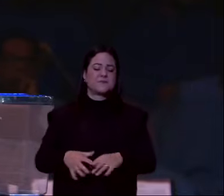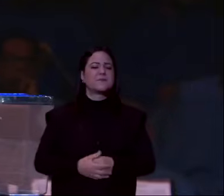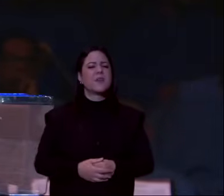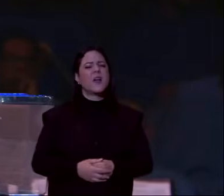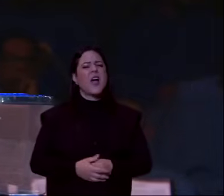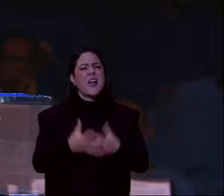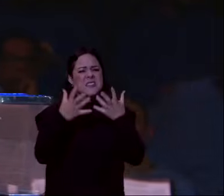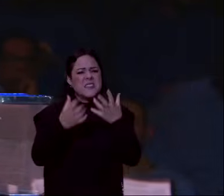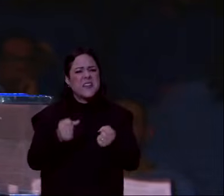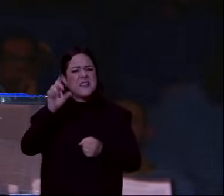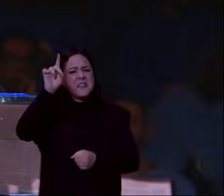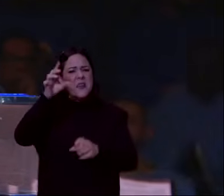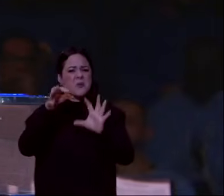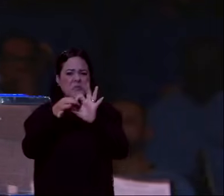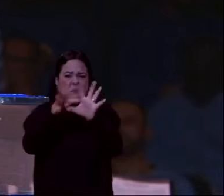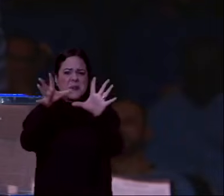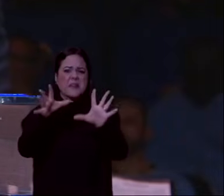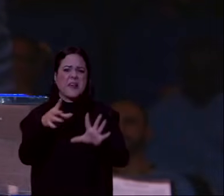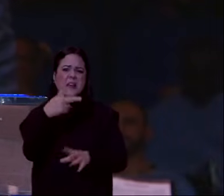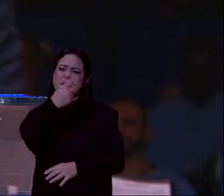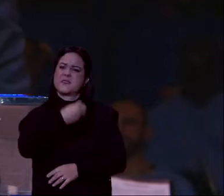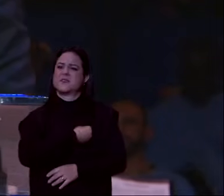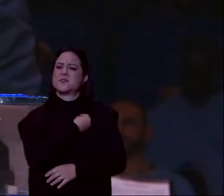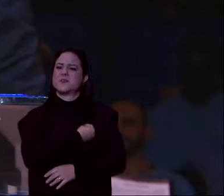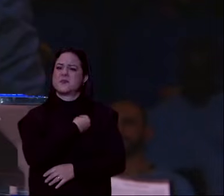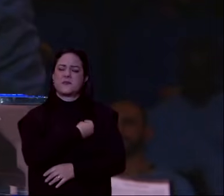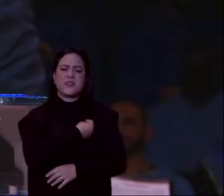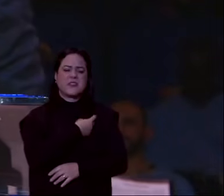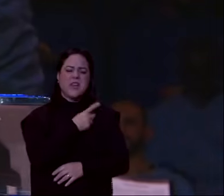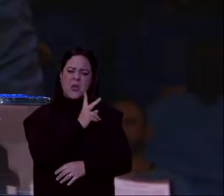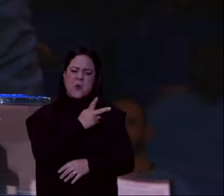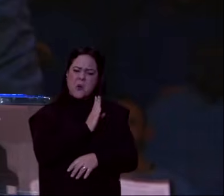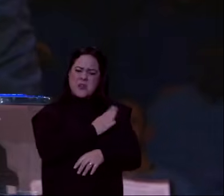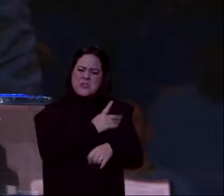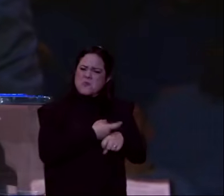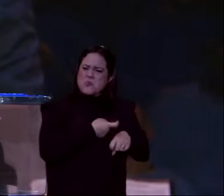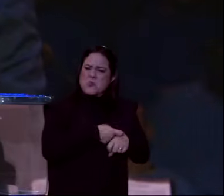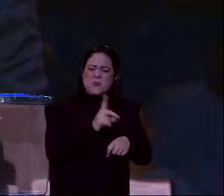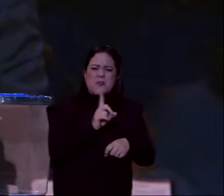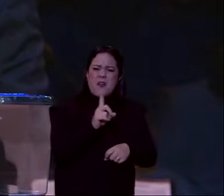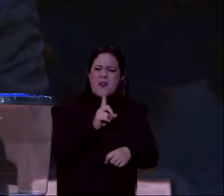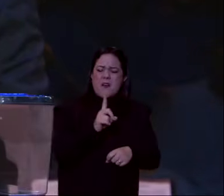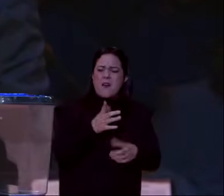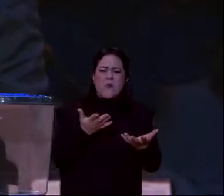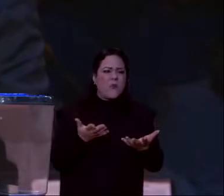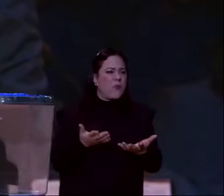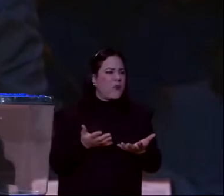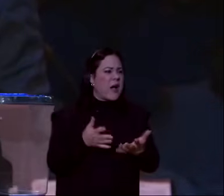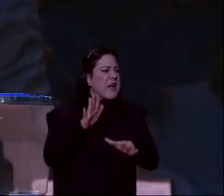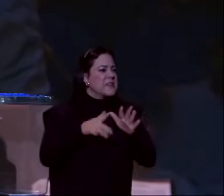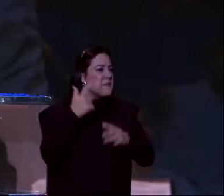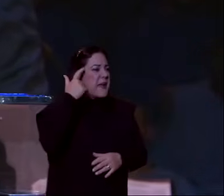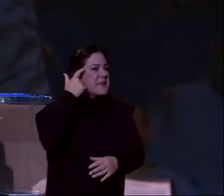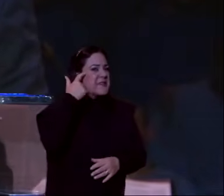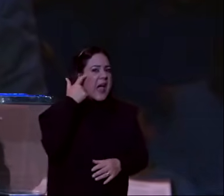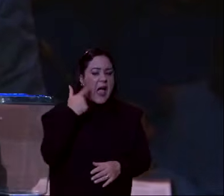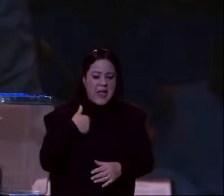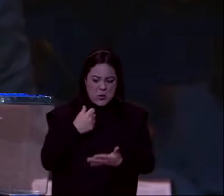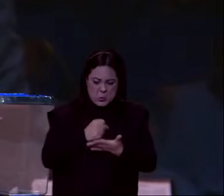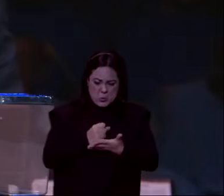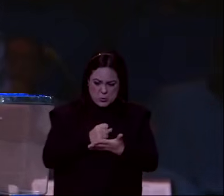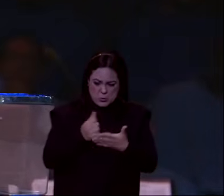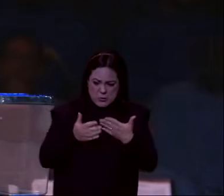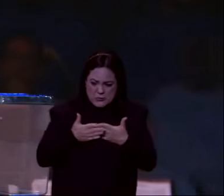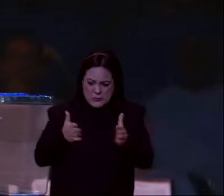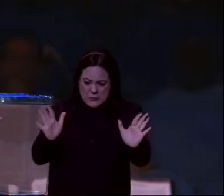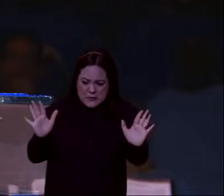na sua vida. Não endureça o seu coração, mesmo quando você acha que vai perder o controle